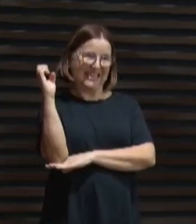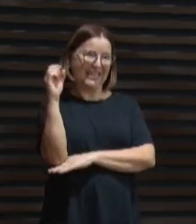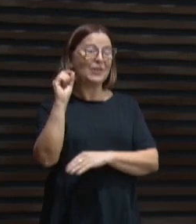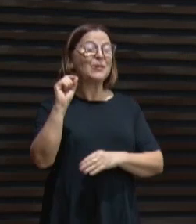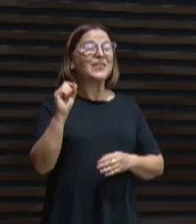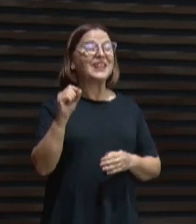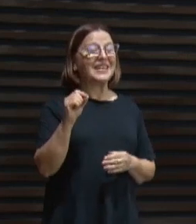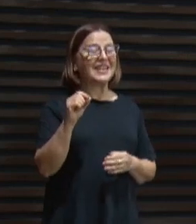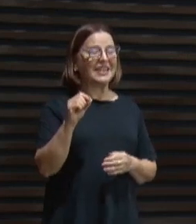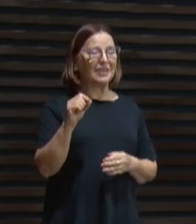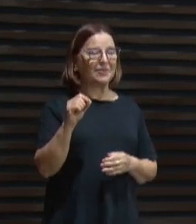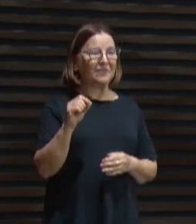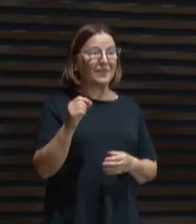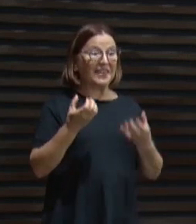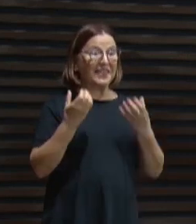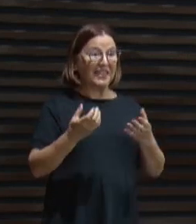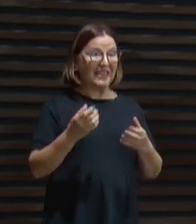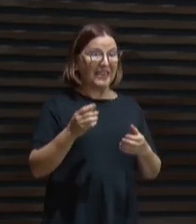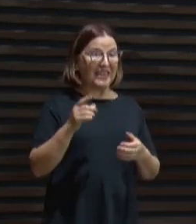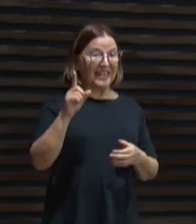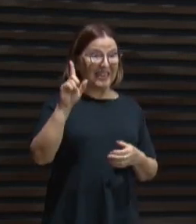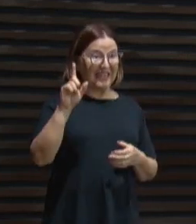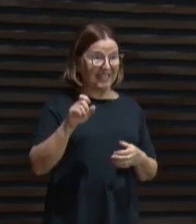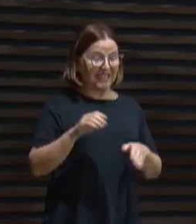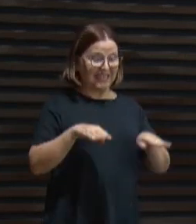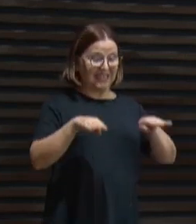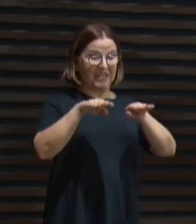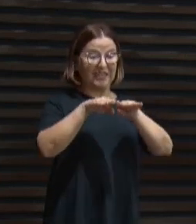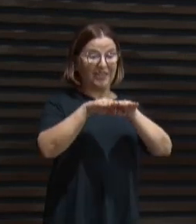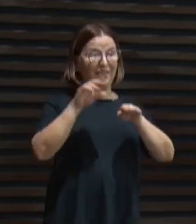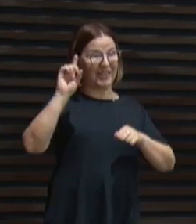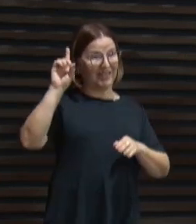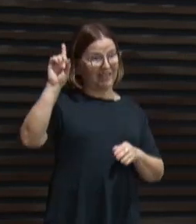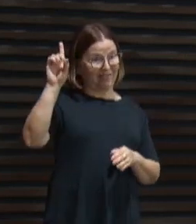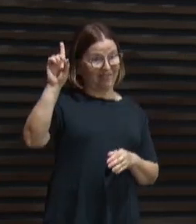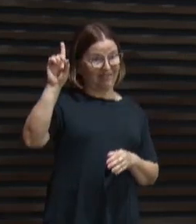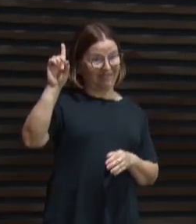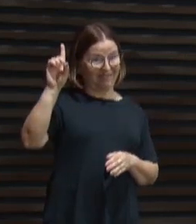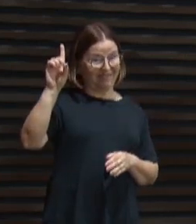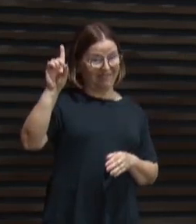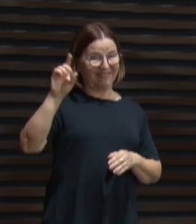É: como Deus sereis.